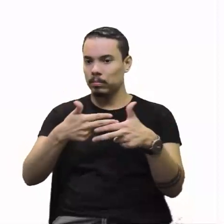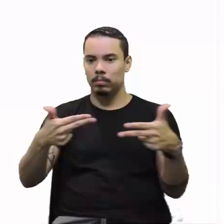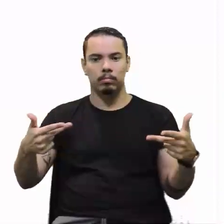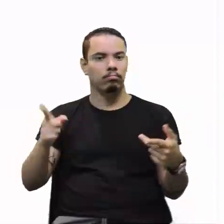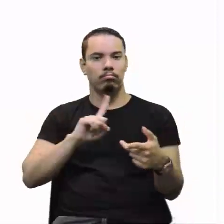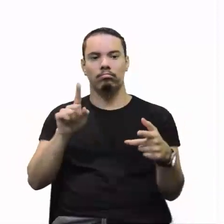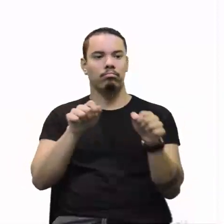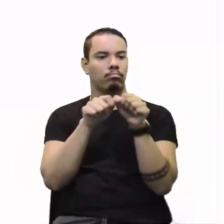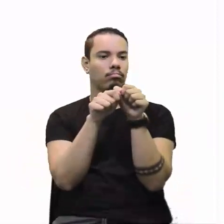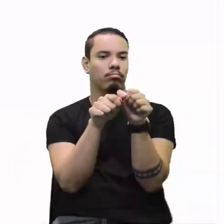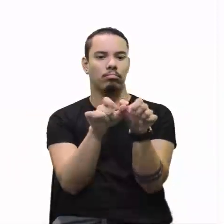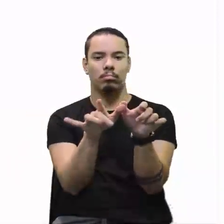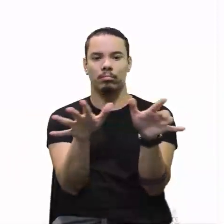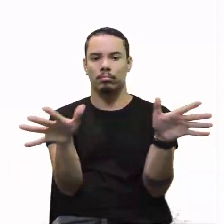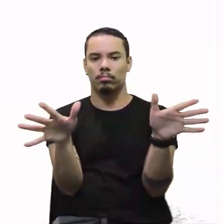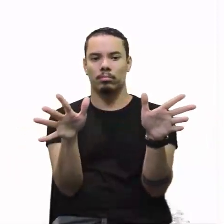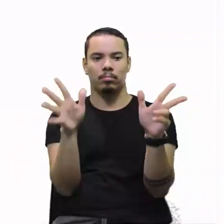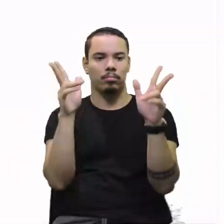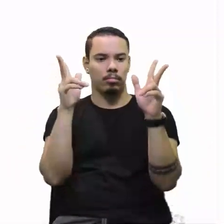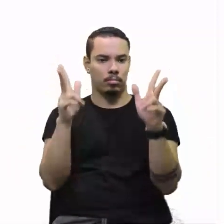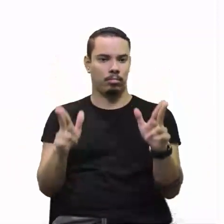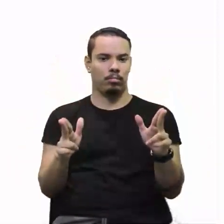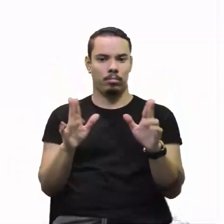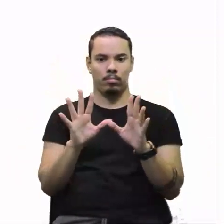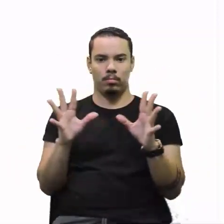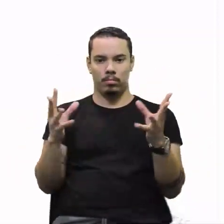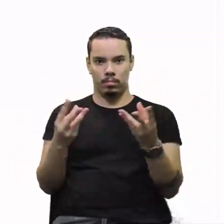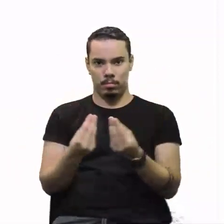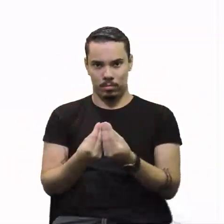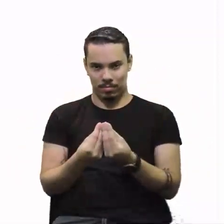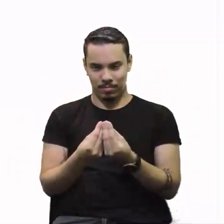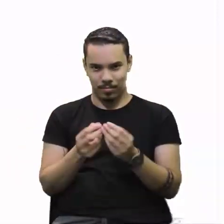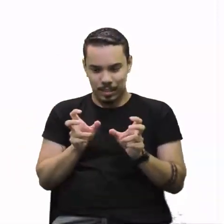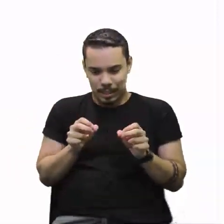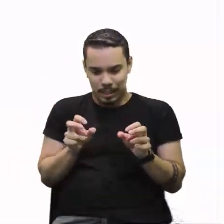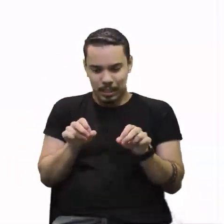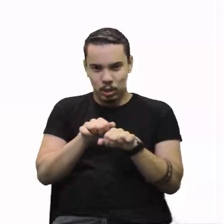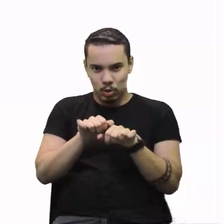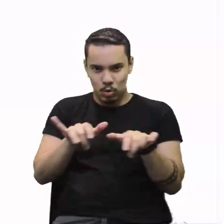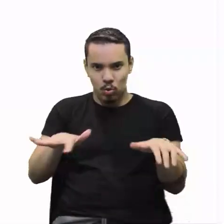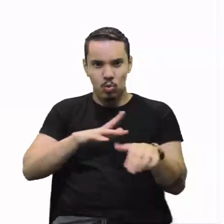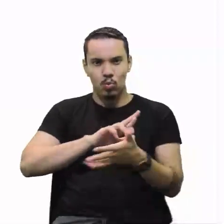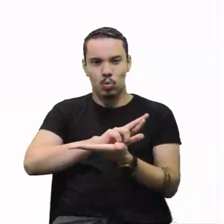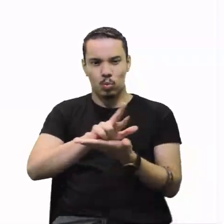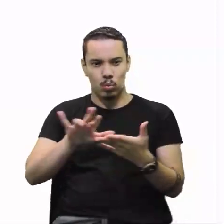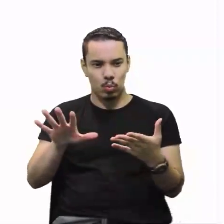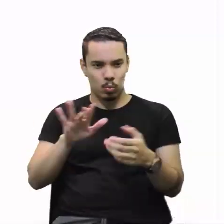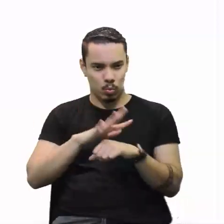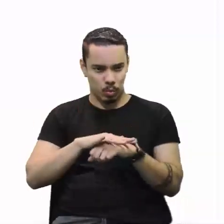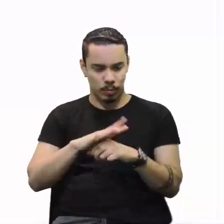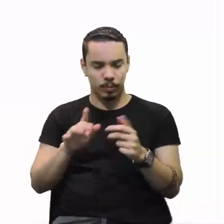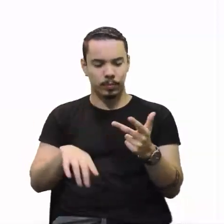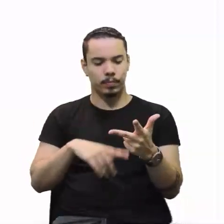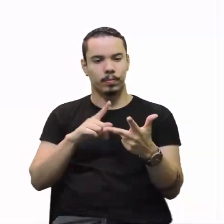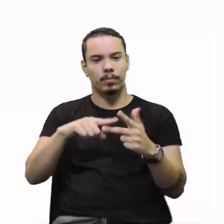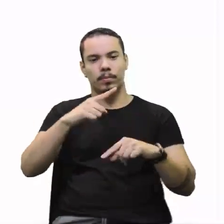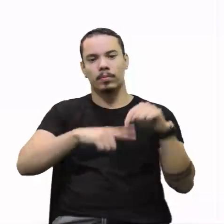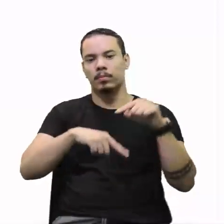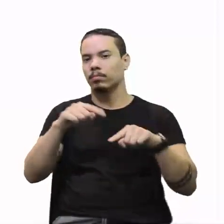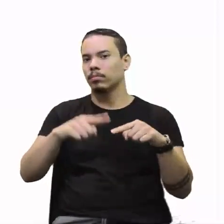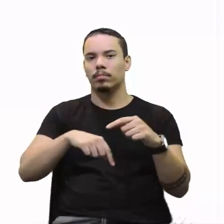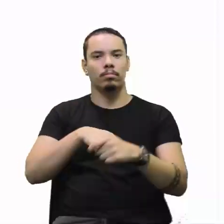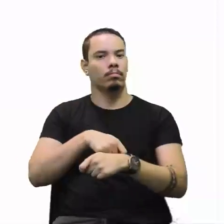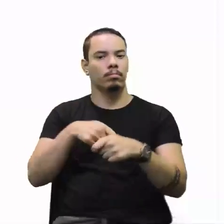se prolifera na mesma forma que as infecções por micro-organismos? C. O material